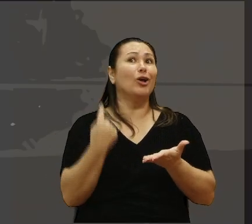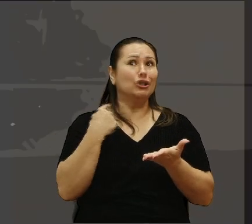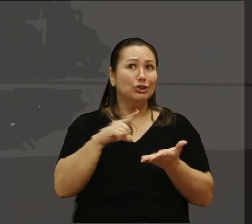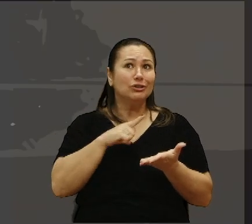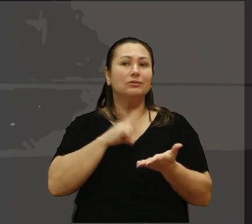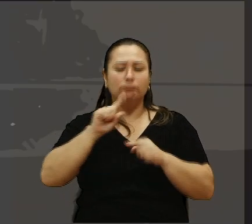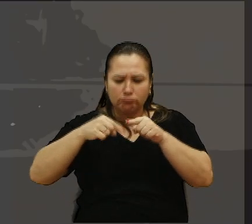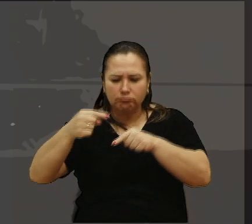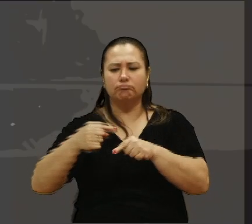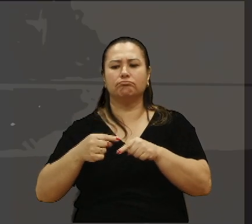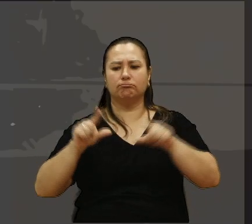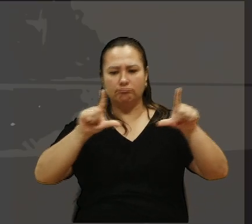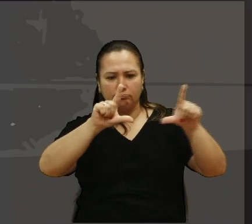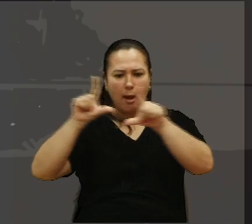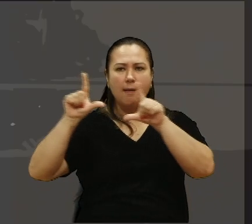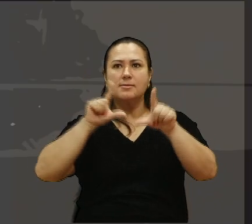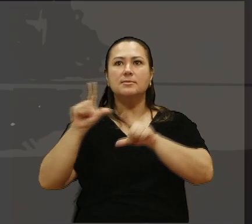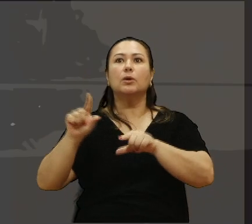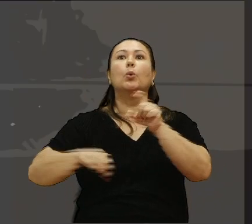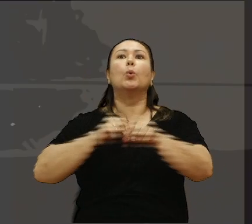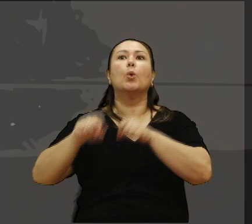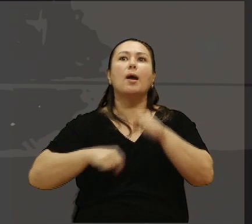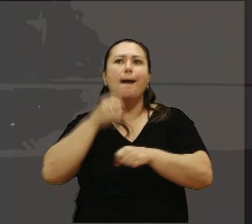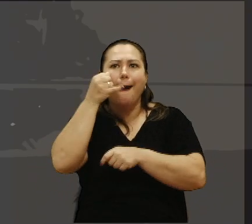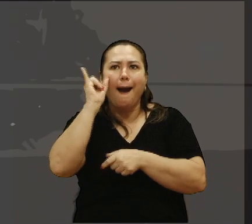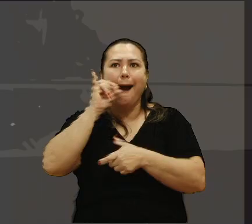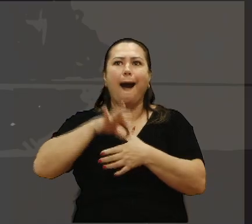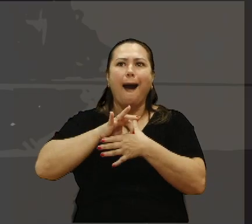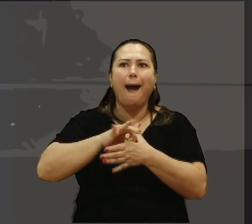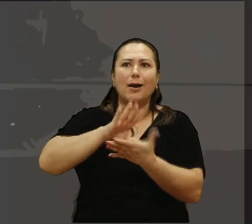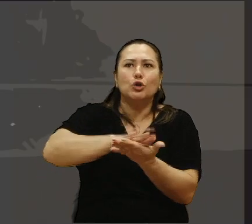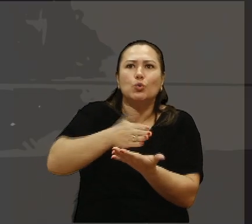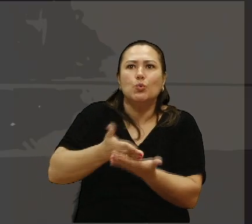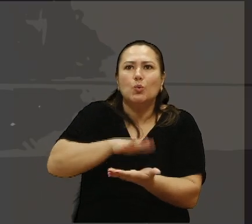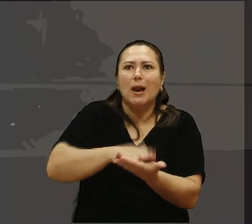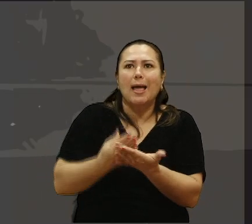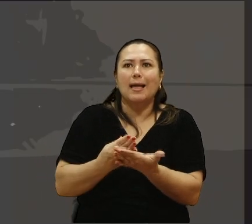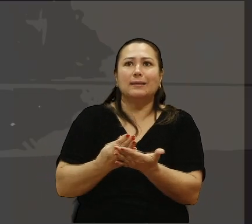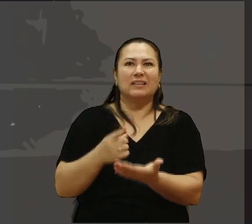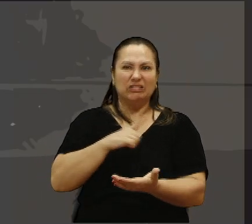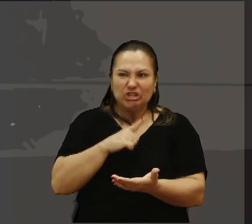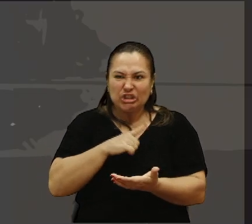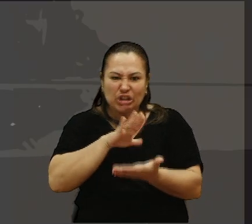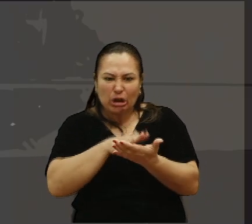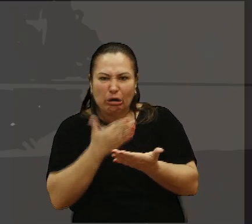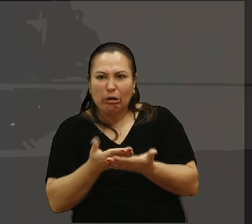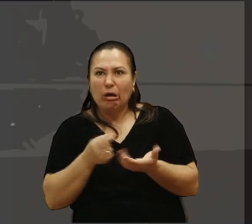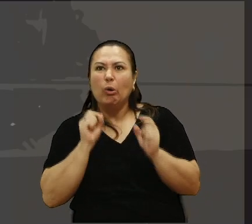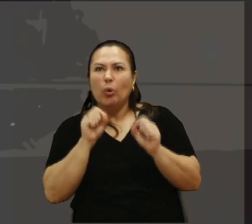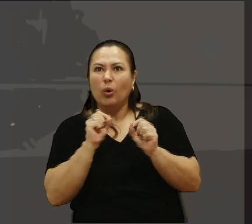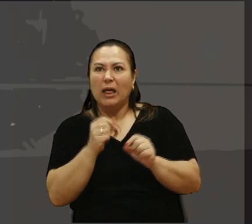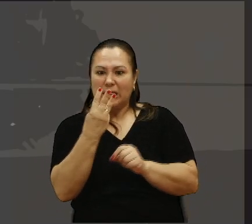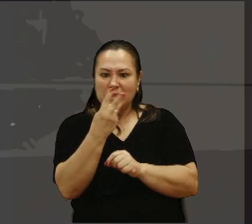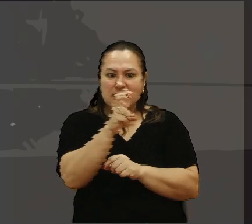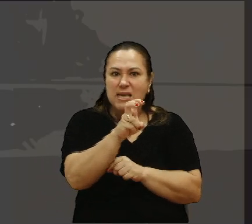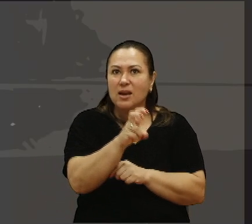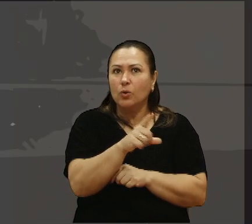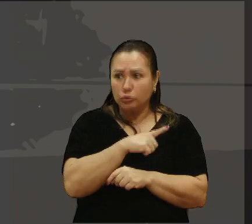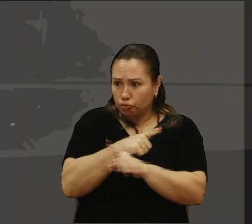para o próximo. Paleta bovina. Chuleta bovina. Tinha chuleta a 35 pila, vereador